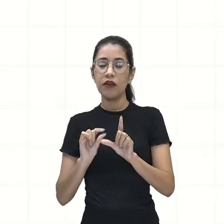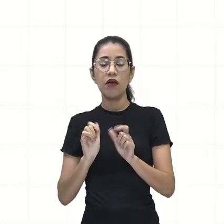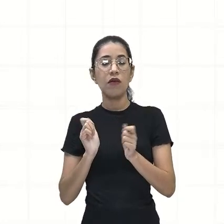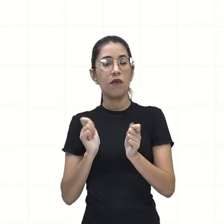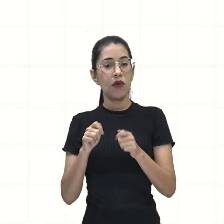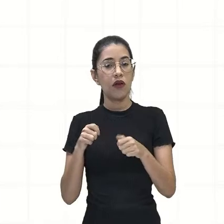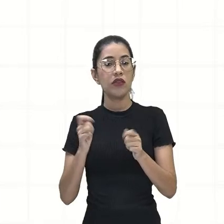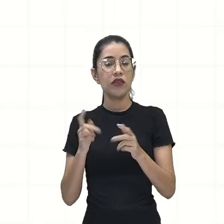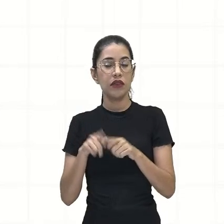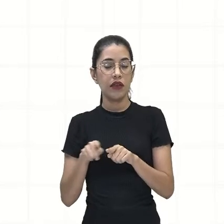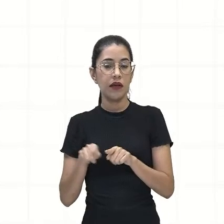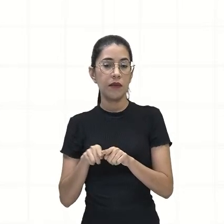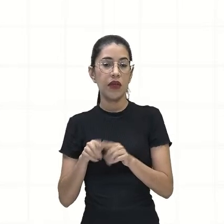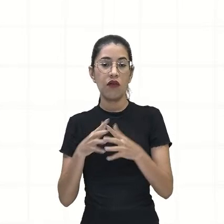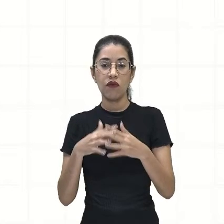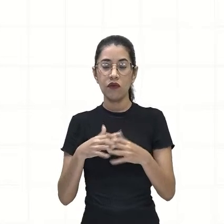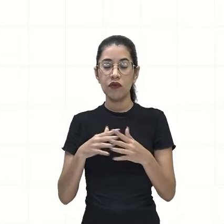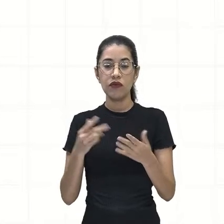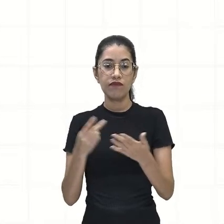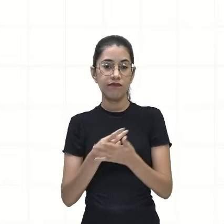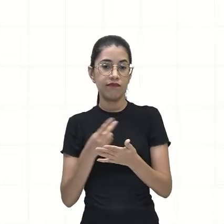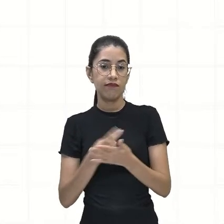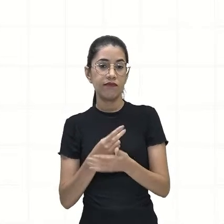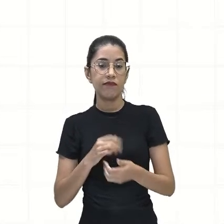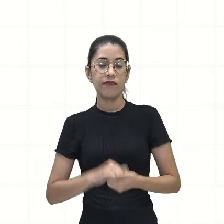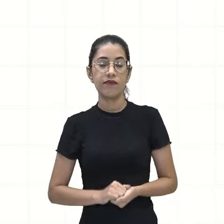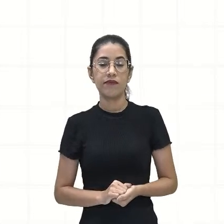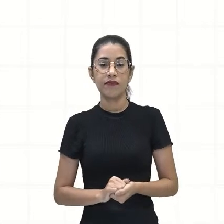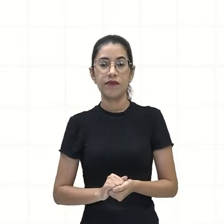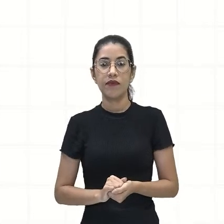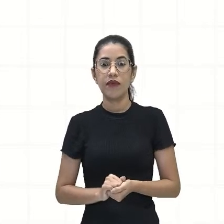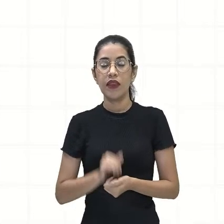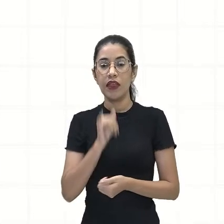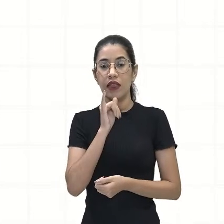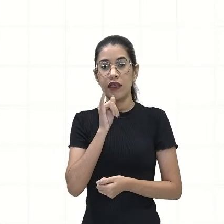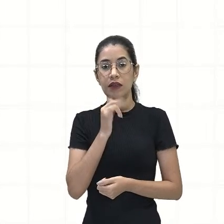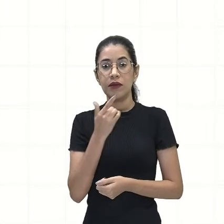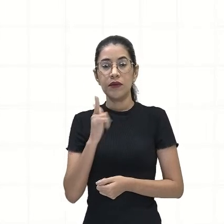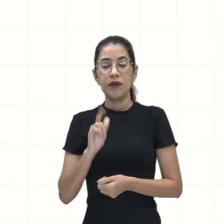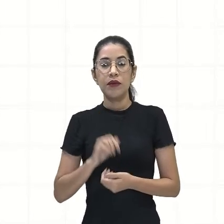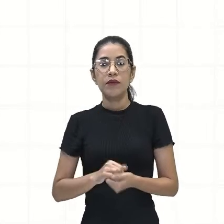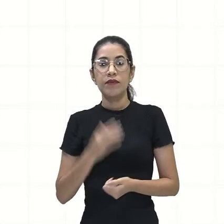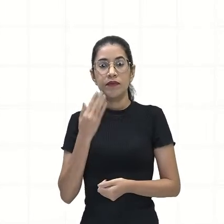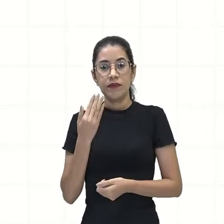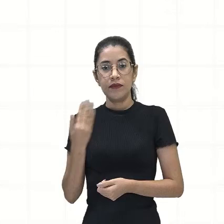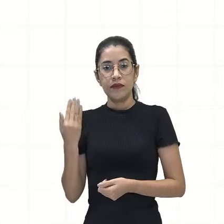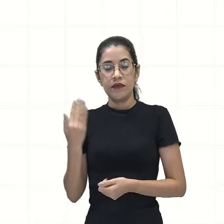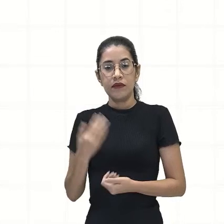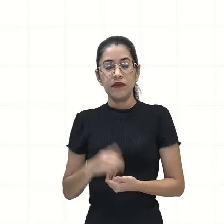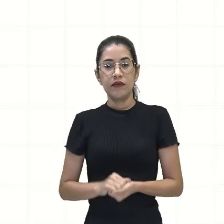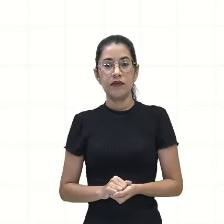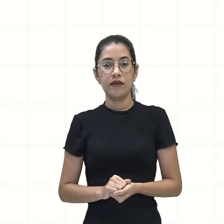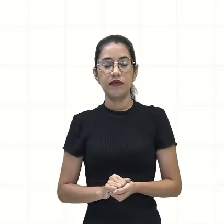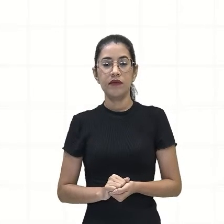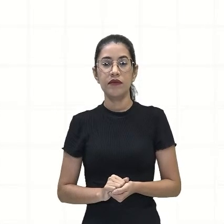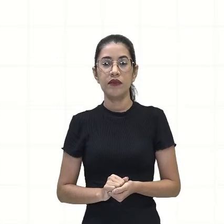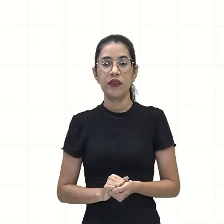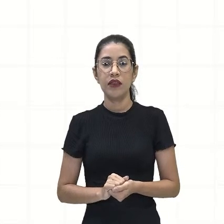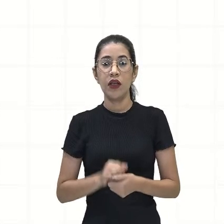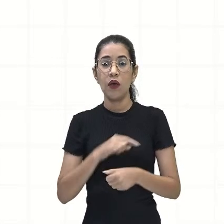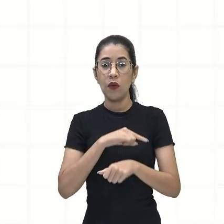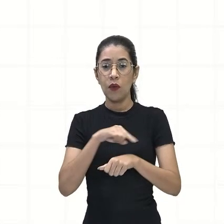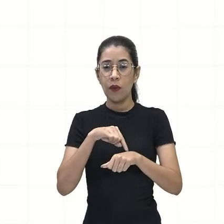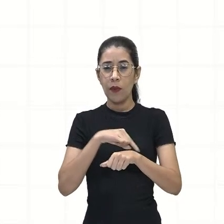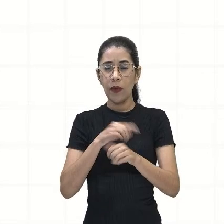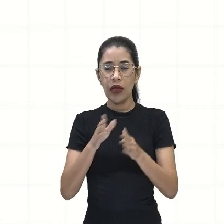induzir ao erro, tá bom? Ó, um outro exemplo de gráfico que pode me induzir ao erro. Tempo jogando